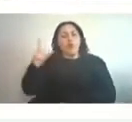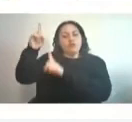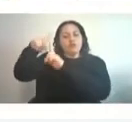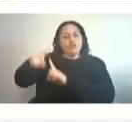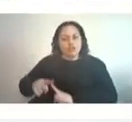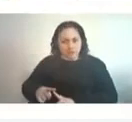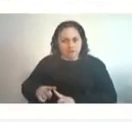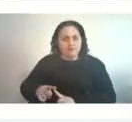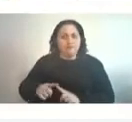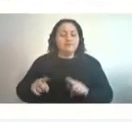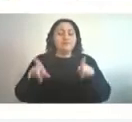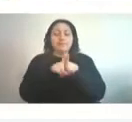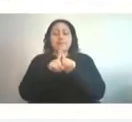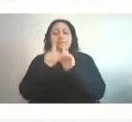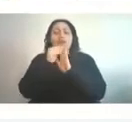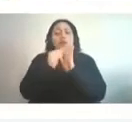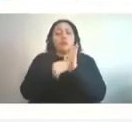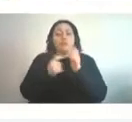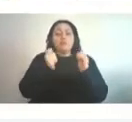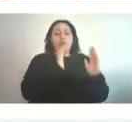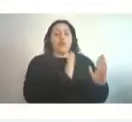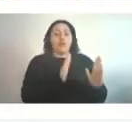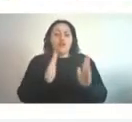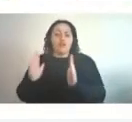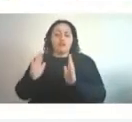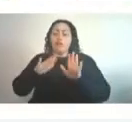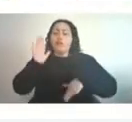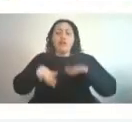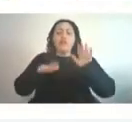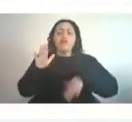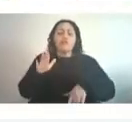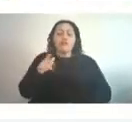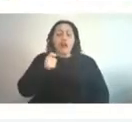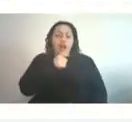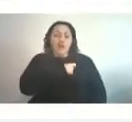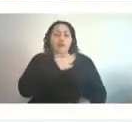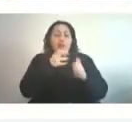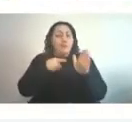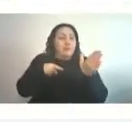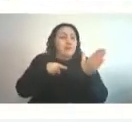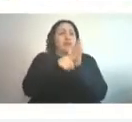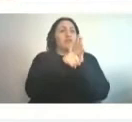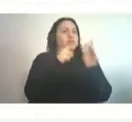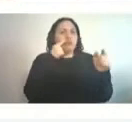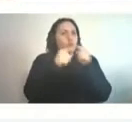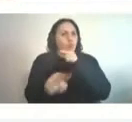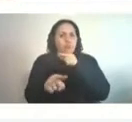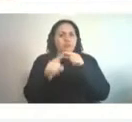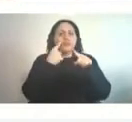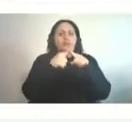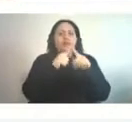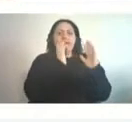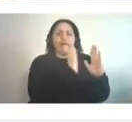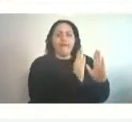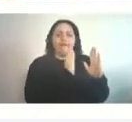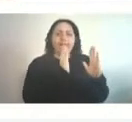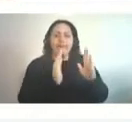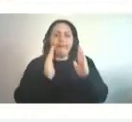ensinados, né? Que muitas vezes impede o aluno de fazer uma pergunta fora de hora, né? Porque tem que estar na